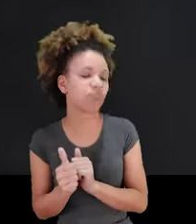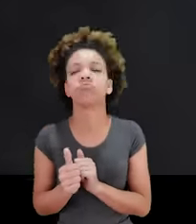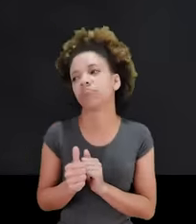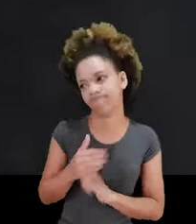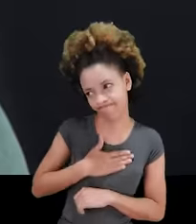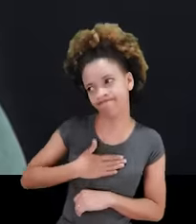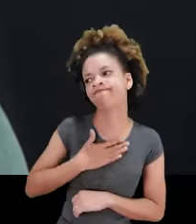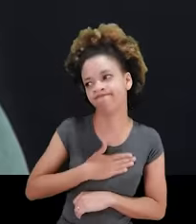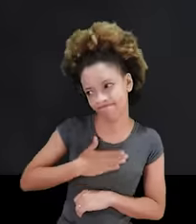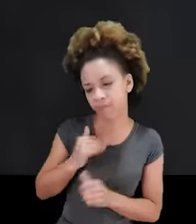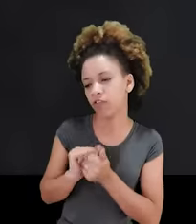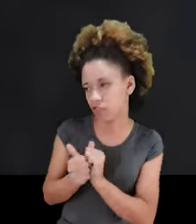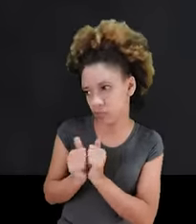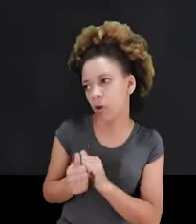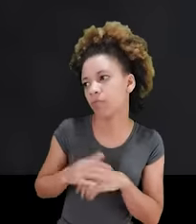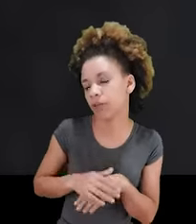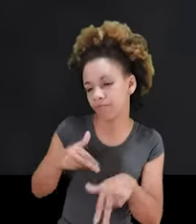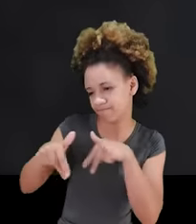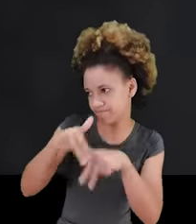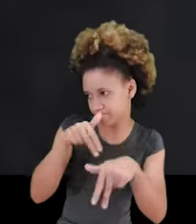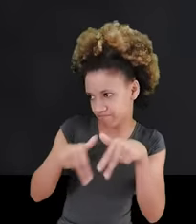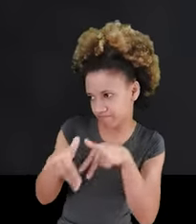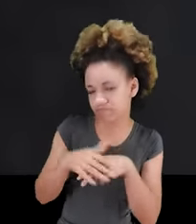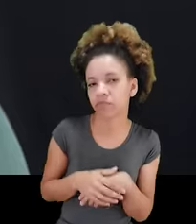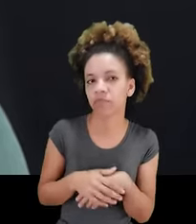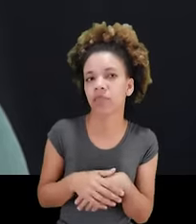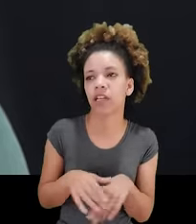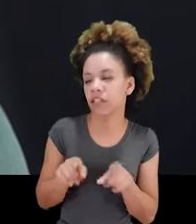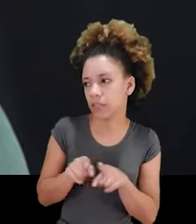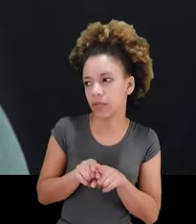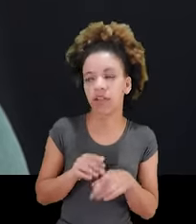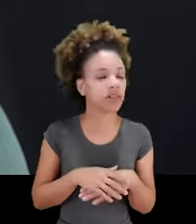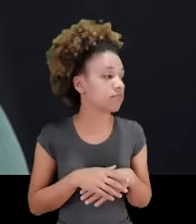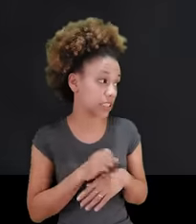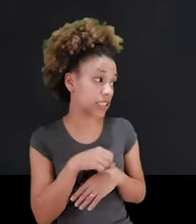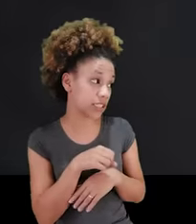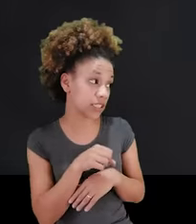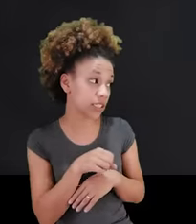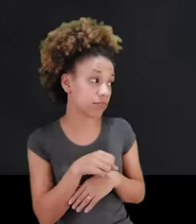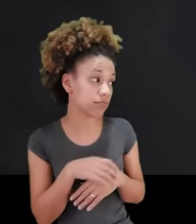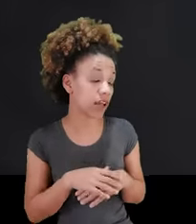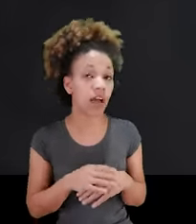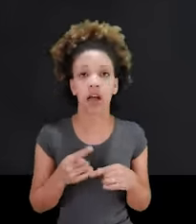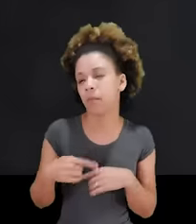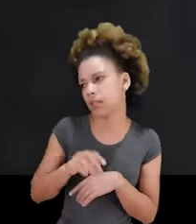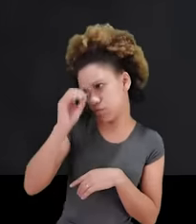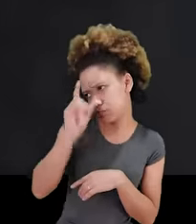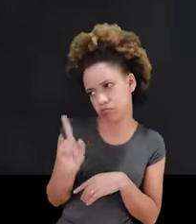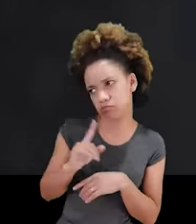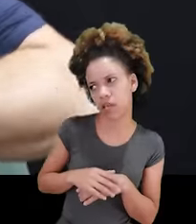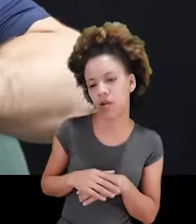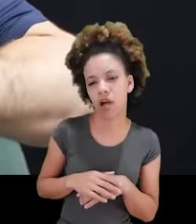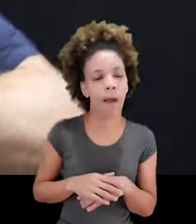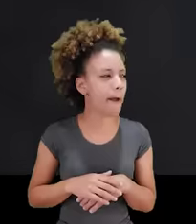muito de futebol. Você... Obviamente que eu gosto de futebol quando Portugal está a jogar, né? Sim, é seleção. Mas aí somos... É hipocrisia. Sou um bocadinho hipócrita quando